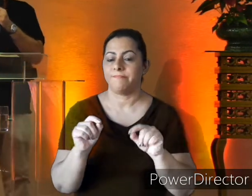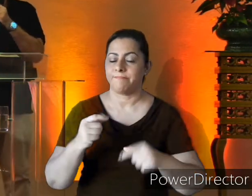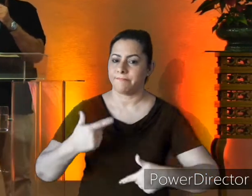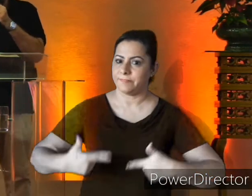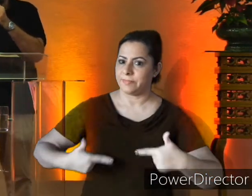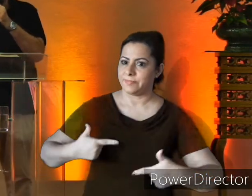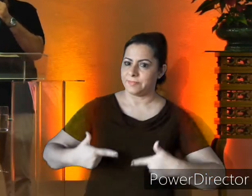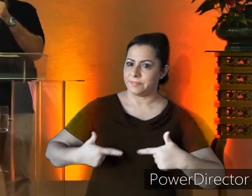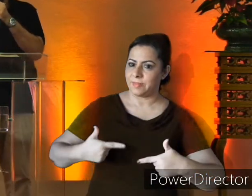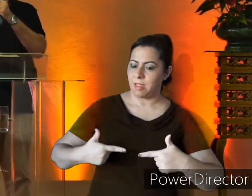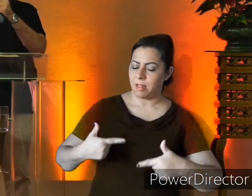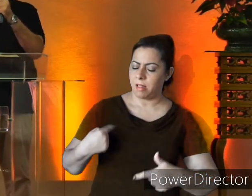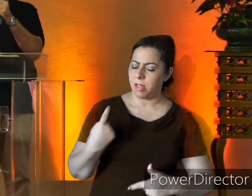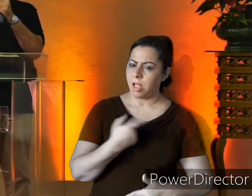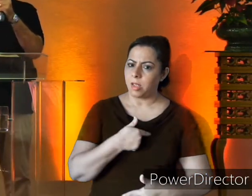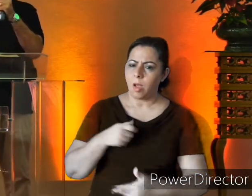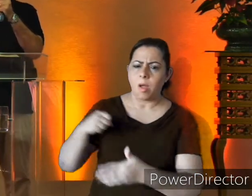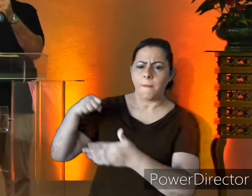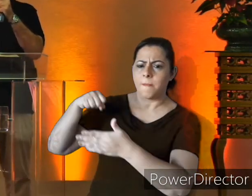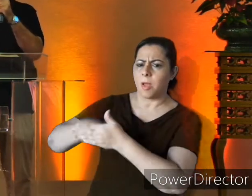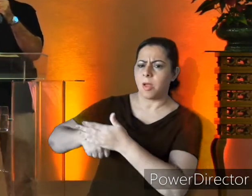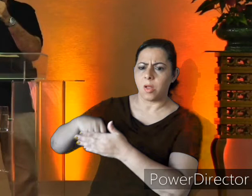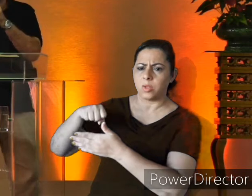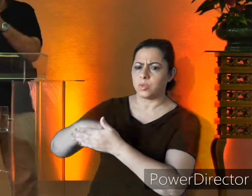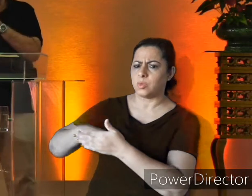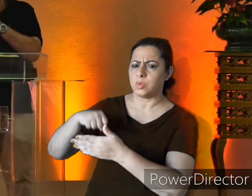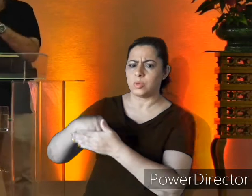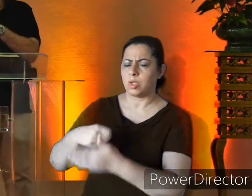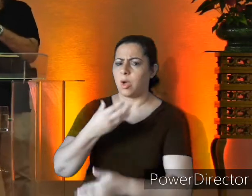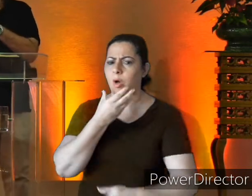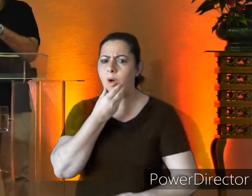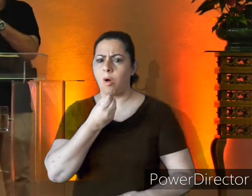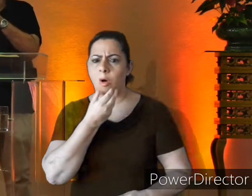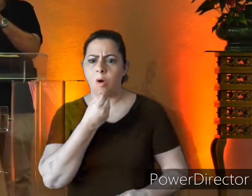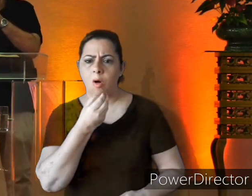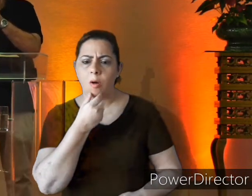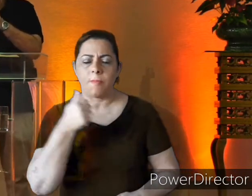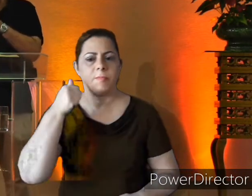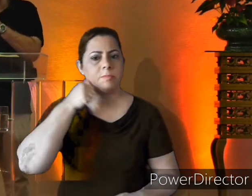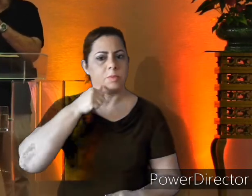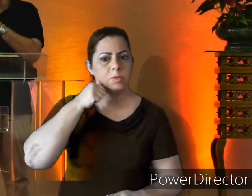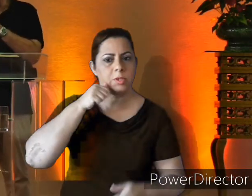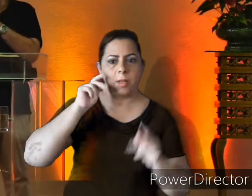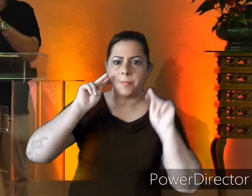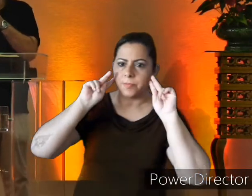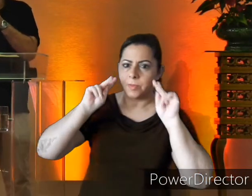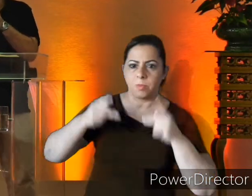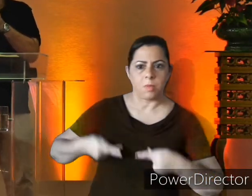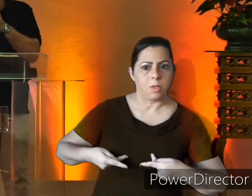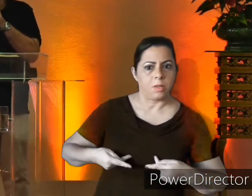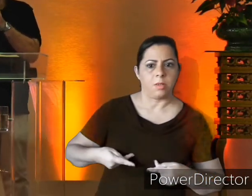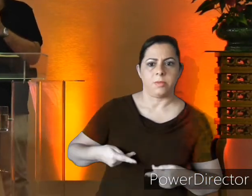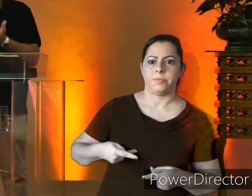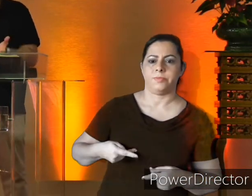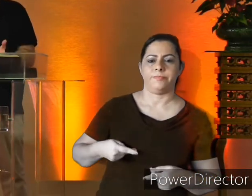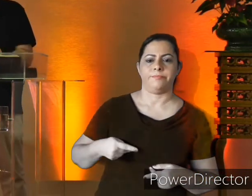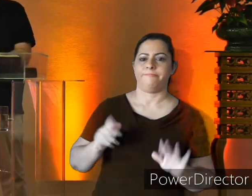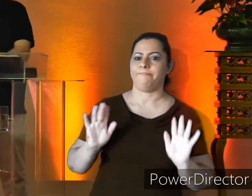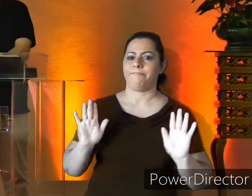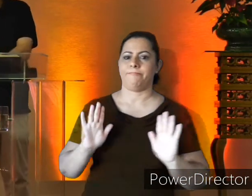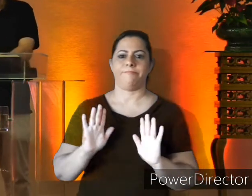ele está dizendo, a nossa guerra não é contra um homem, contra uma mulher, não é contra o ser humano, bem que muitos, infelizmente,